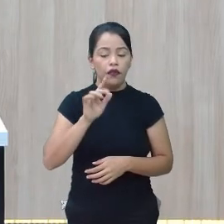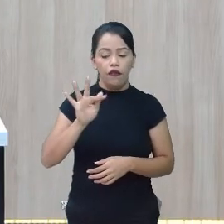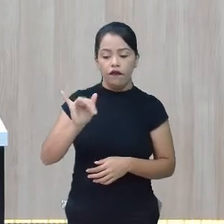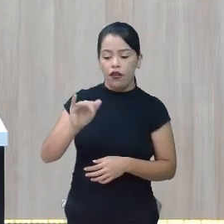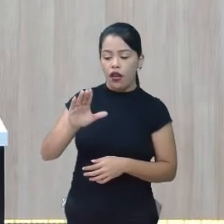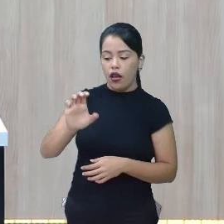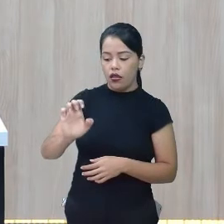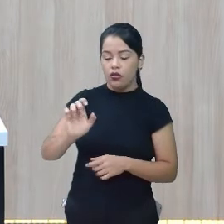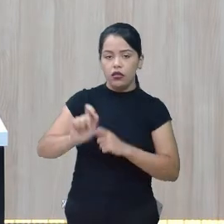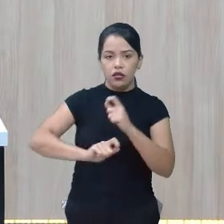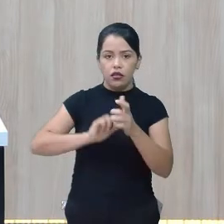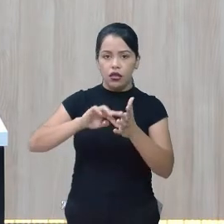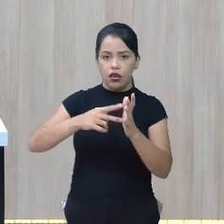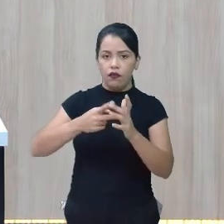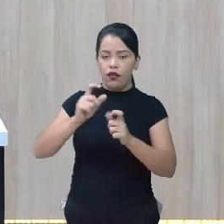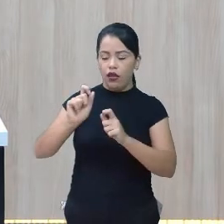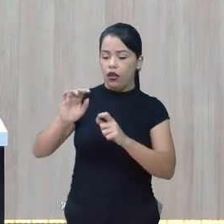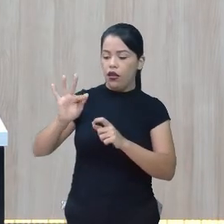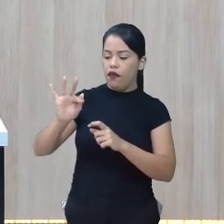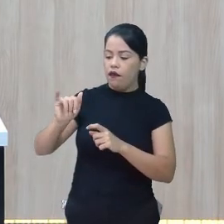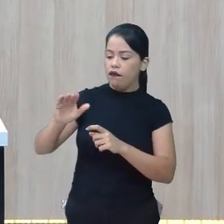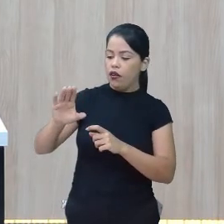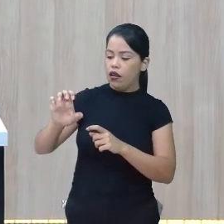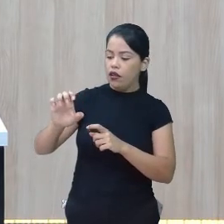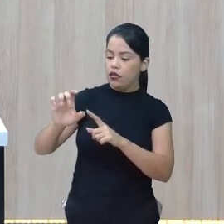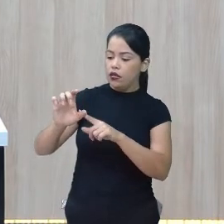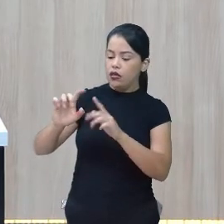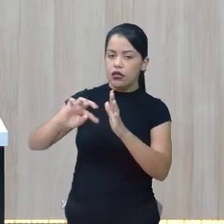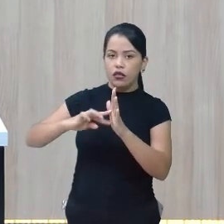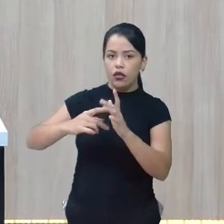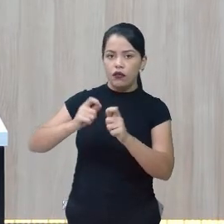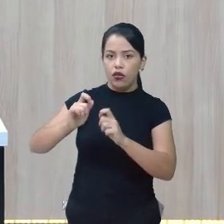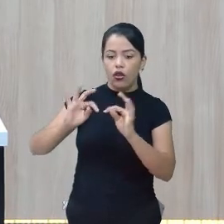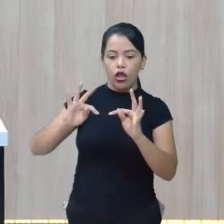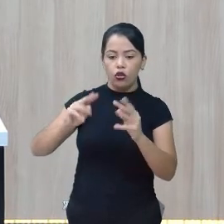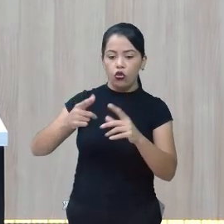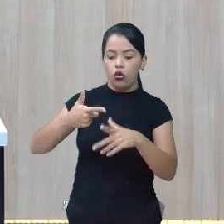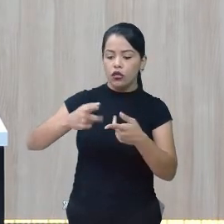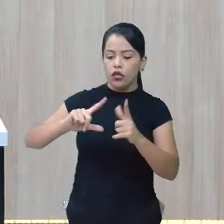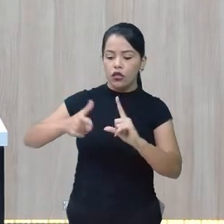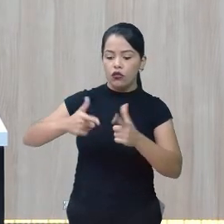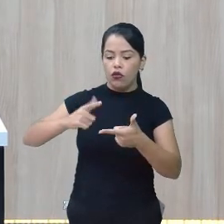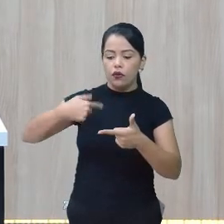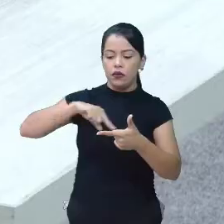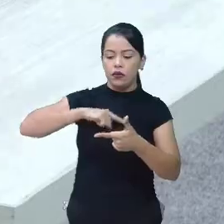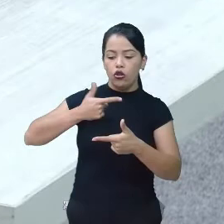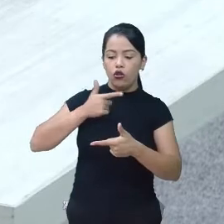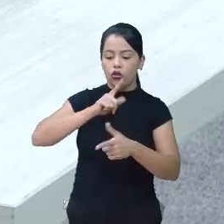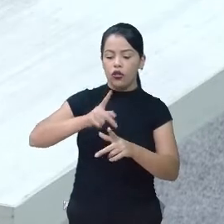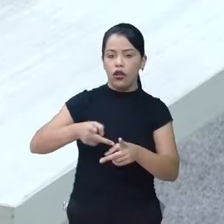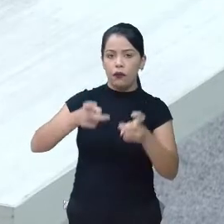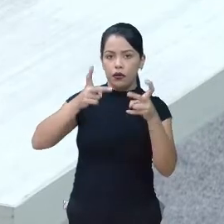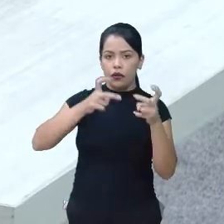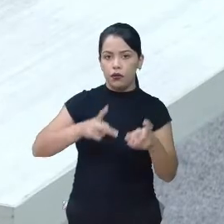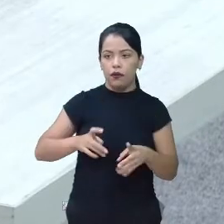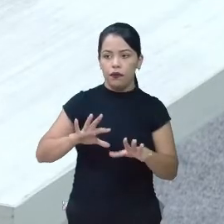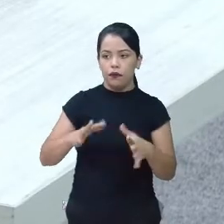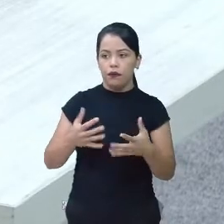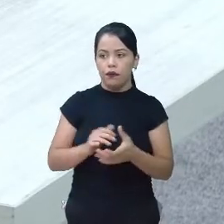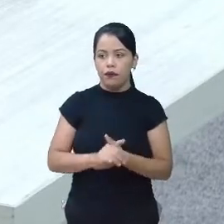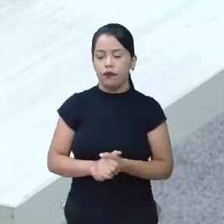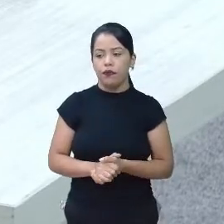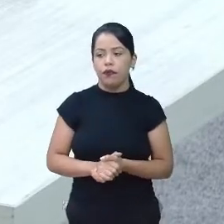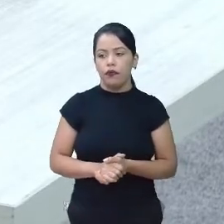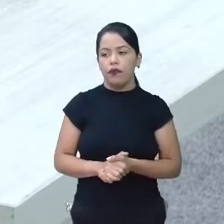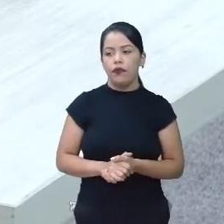né? Faces são todos os polígonos que a gente consegue observar aqui. Então, vamos observar nesse caso. Eu tenho aqui um